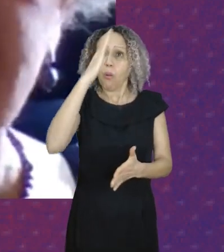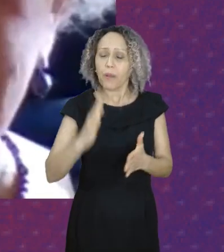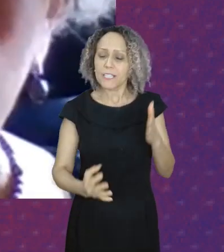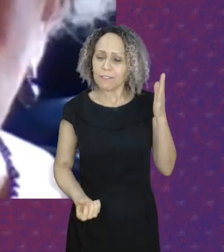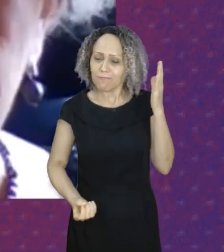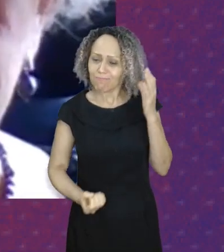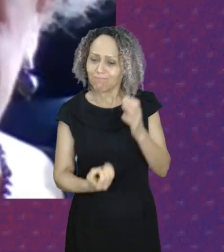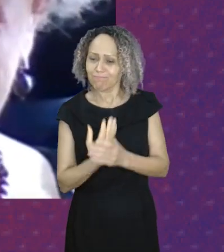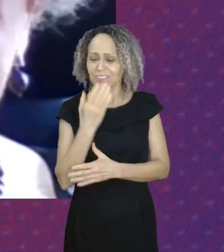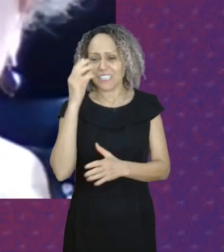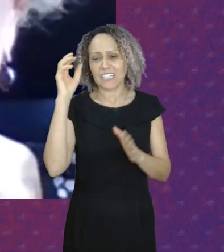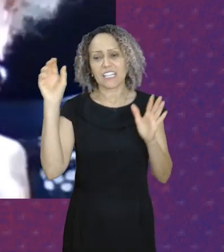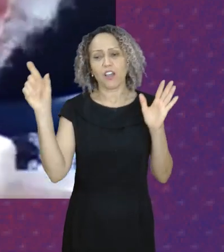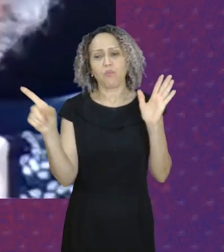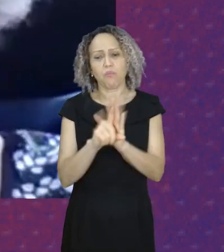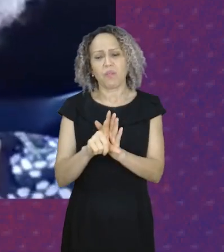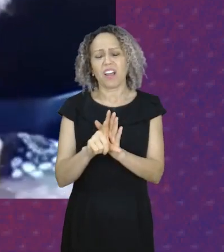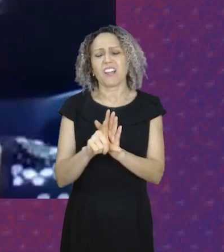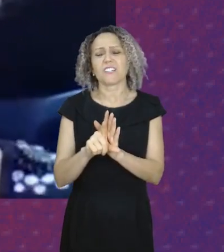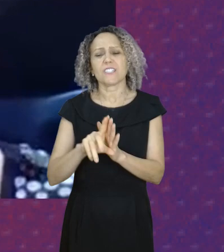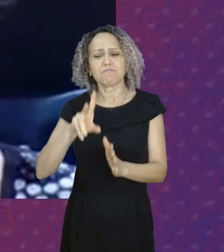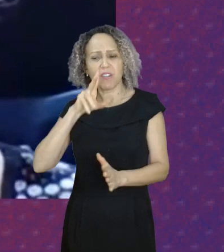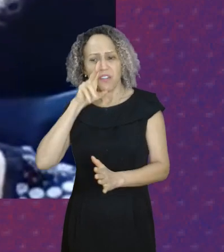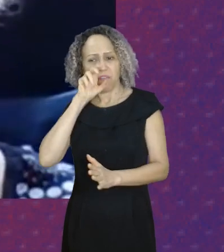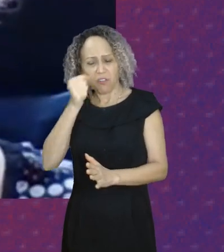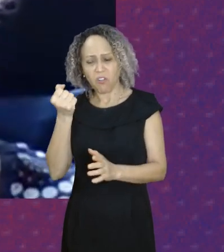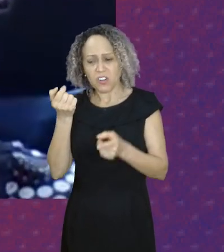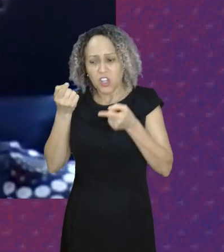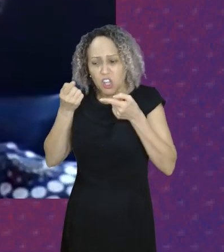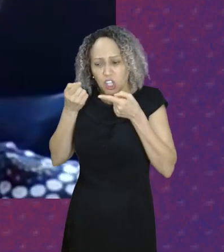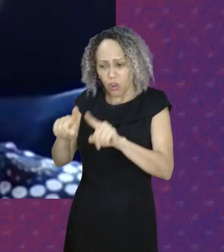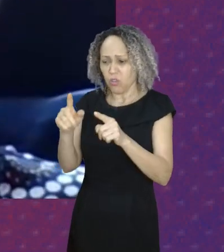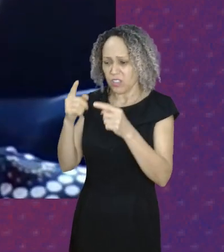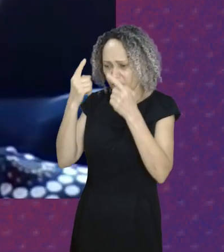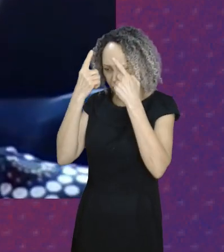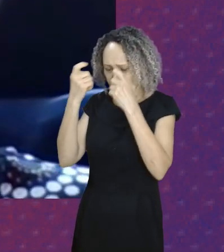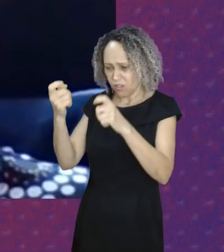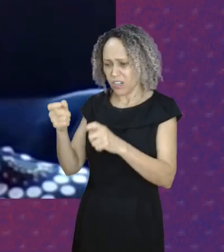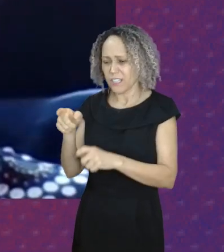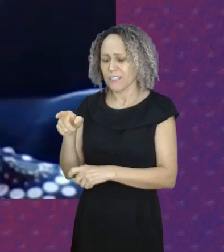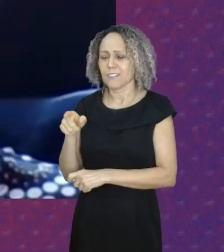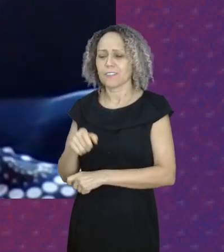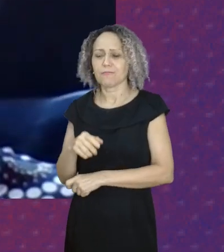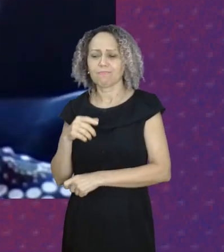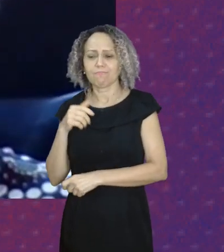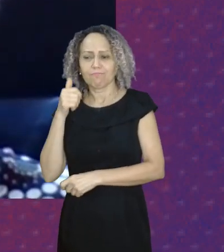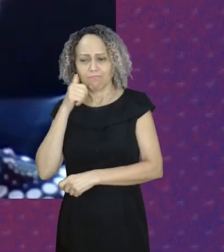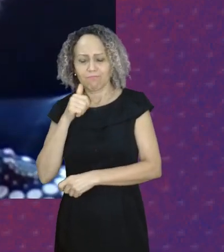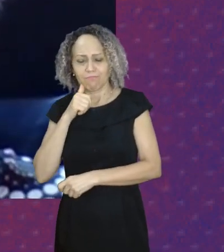9.099, anterior à Lei Maria da Penha, era só distribuição de cesta básica.